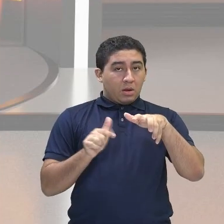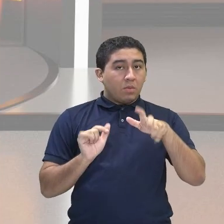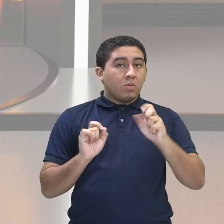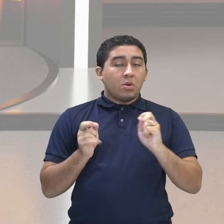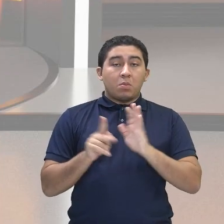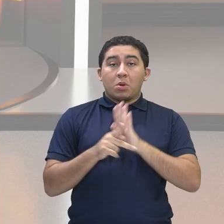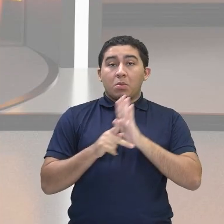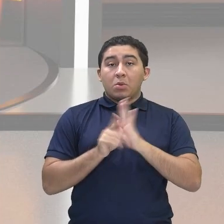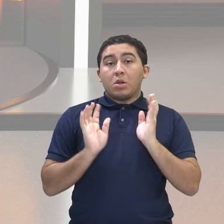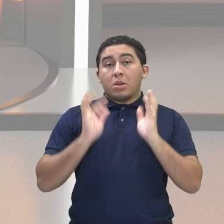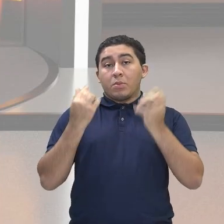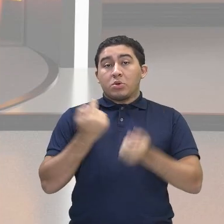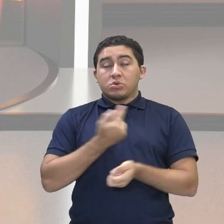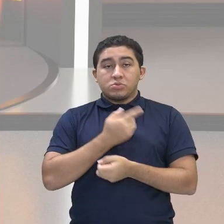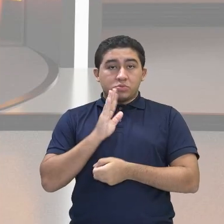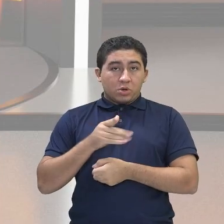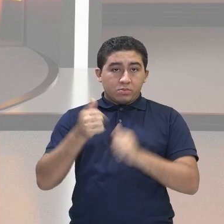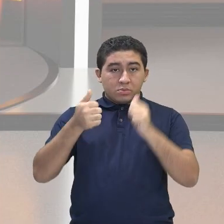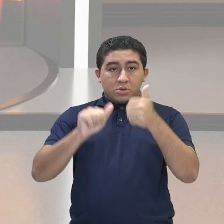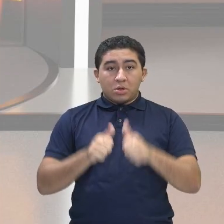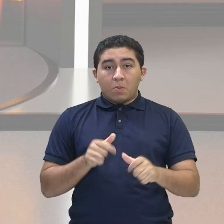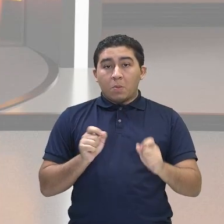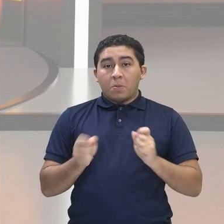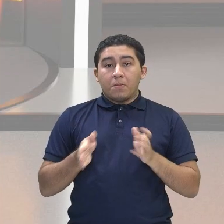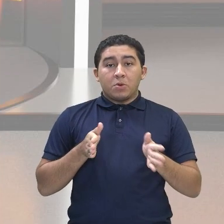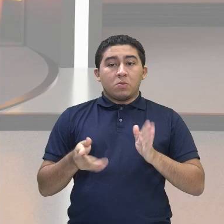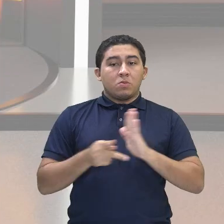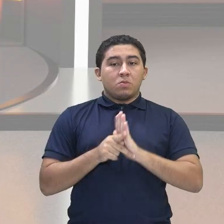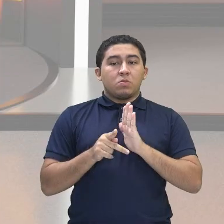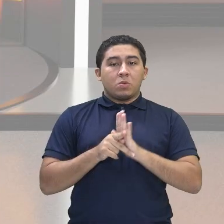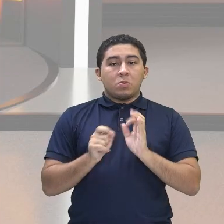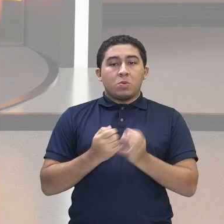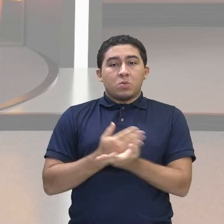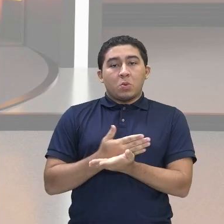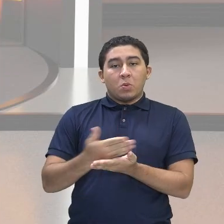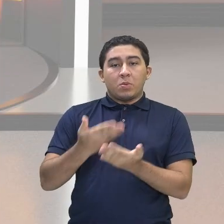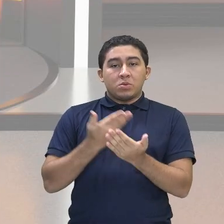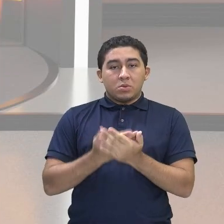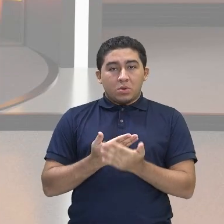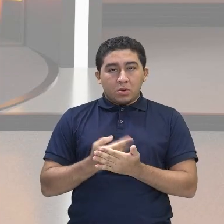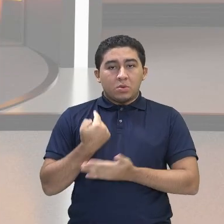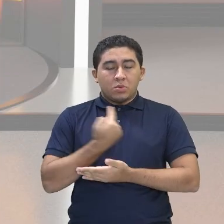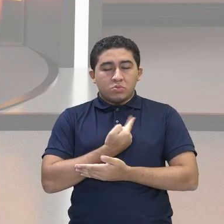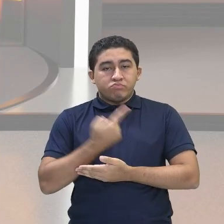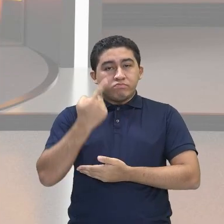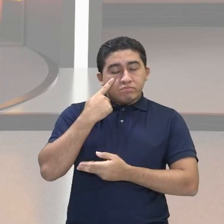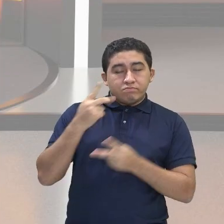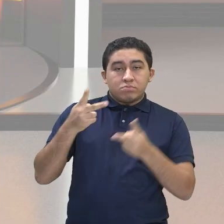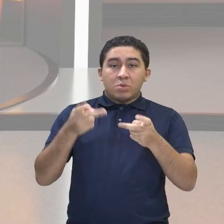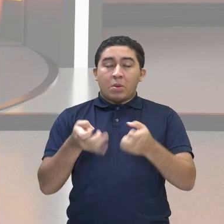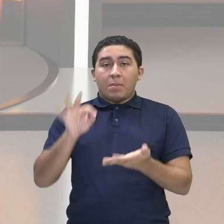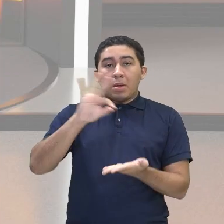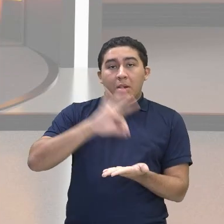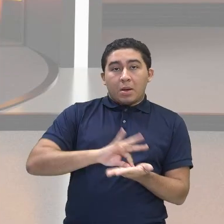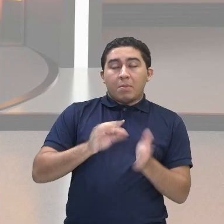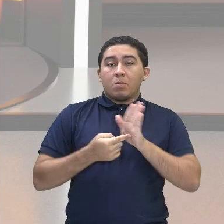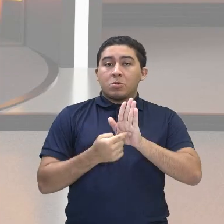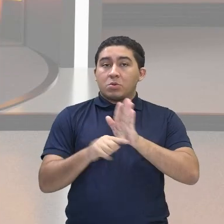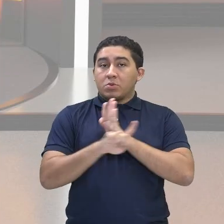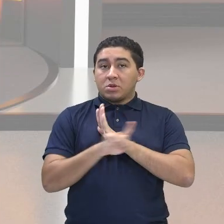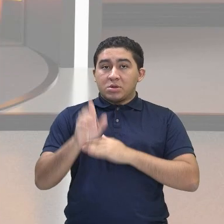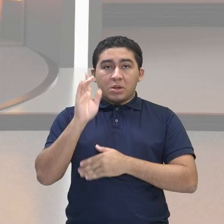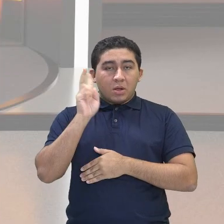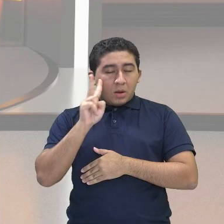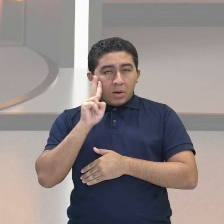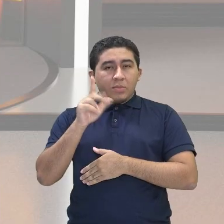né, que nós verificamos durante o início da aula, né, que a gente viu ali aqueles mapas, eu coloquei para vocês que os